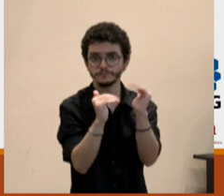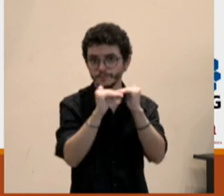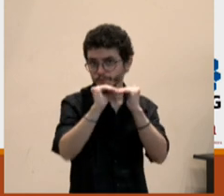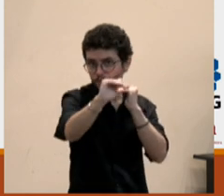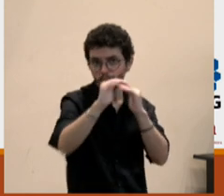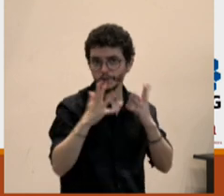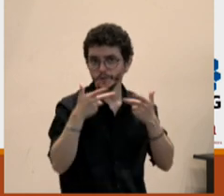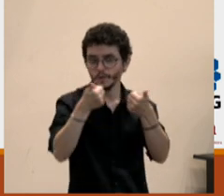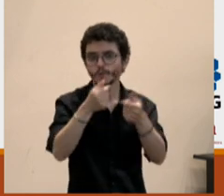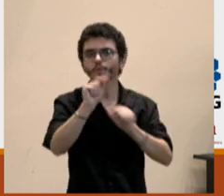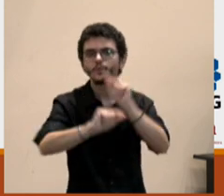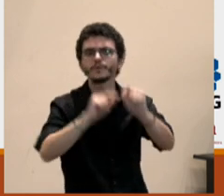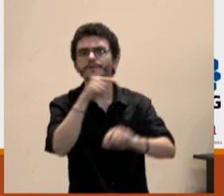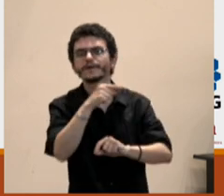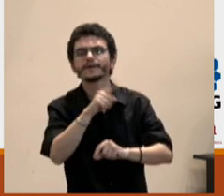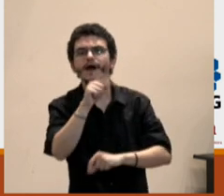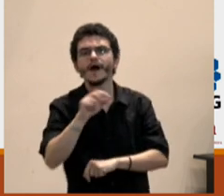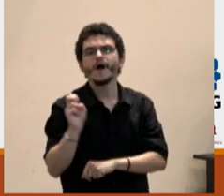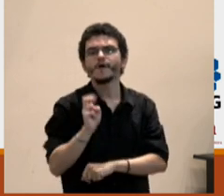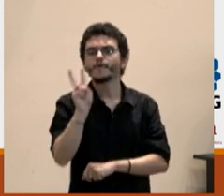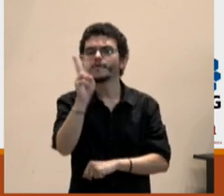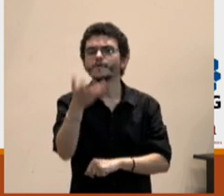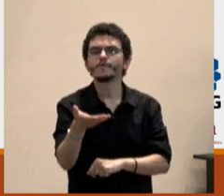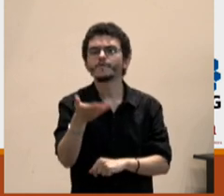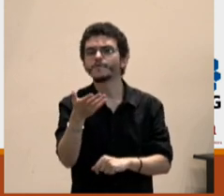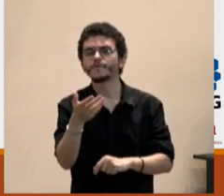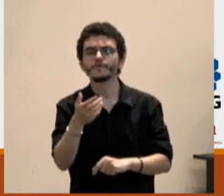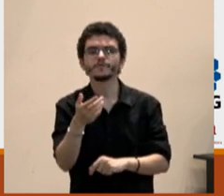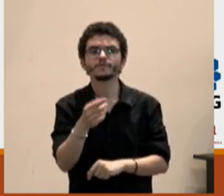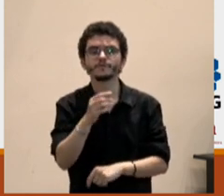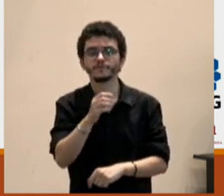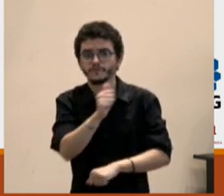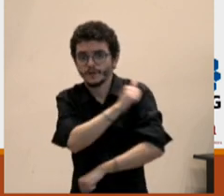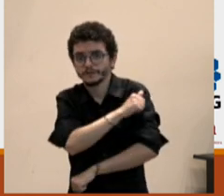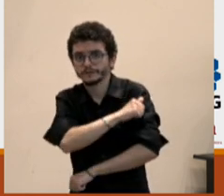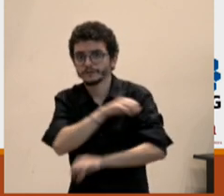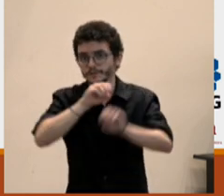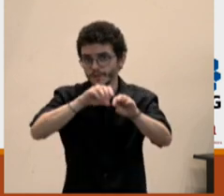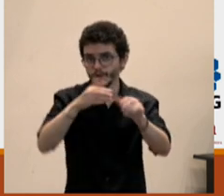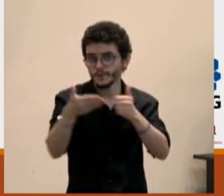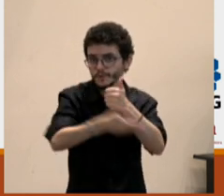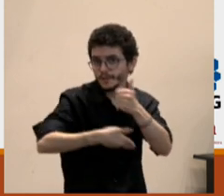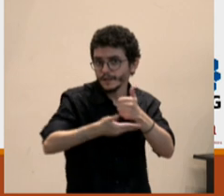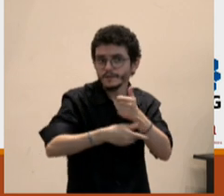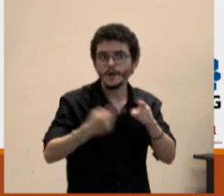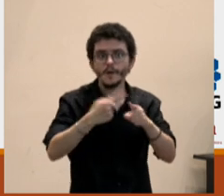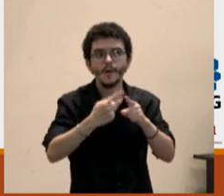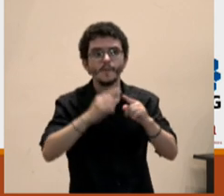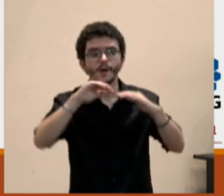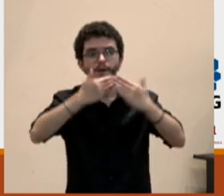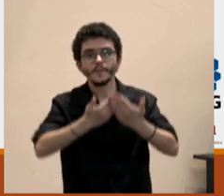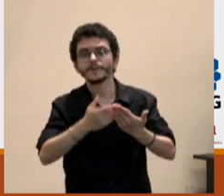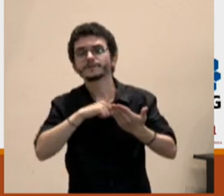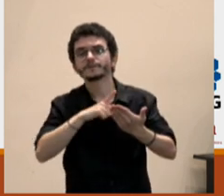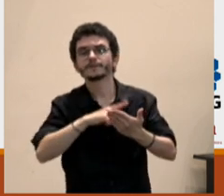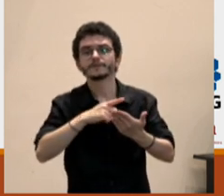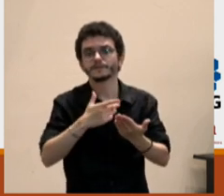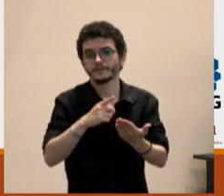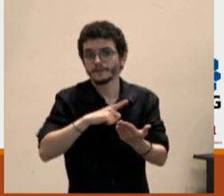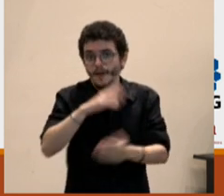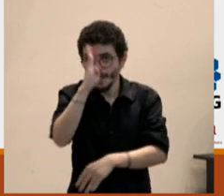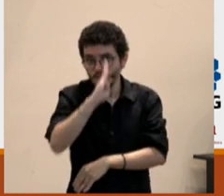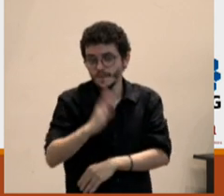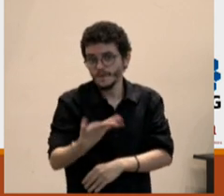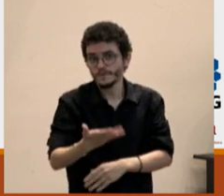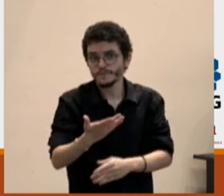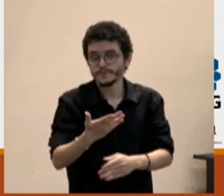é o CAC? É o valor por estudante a ser aplicado nas diversas etapas e modalidades da educação básica para que o Brasil tenha escolas com condições necessárias para